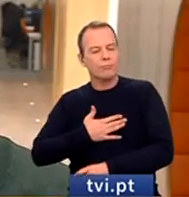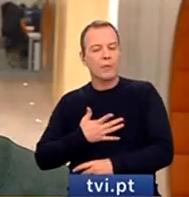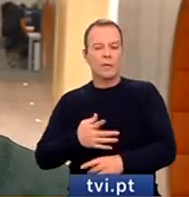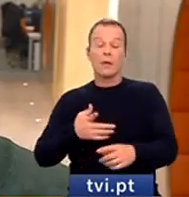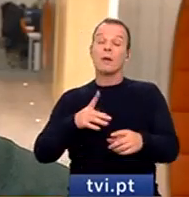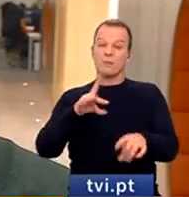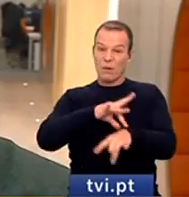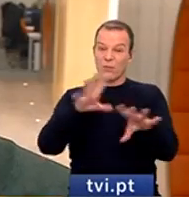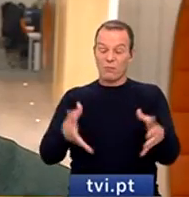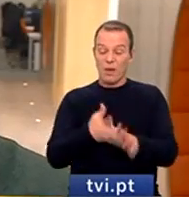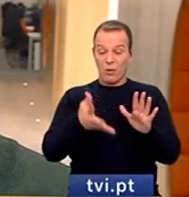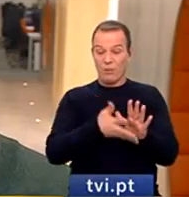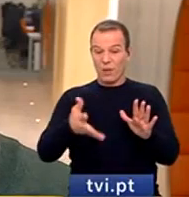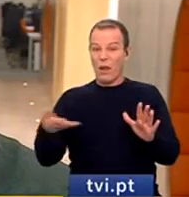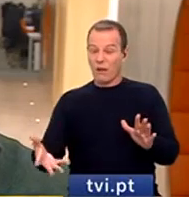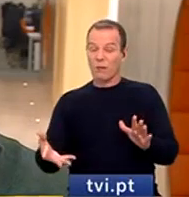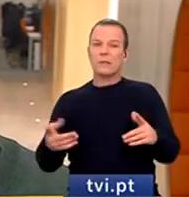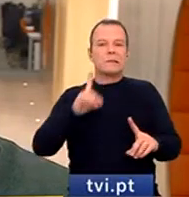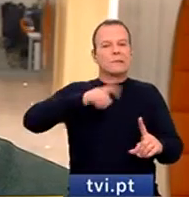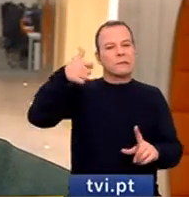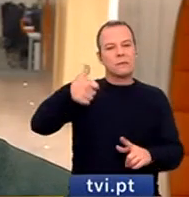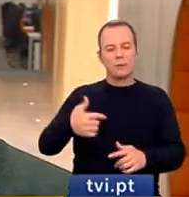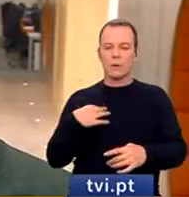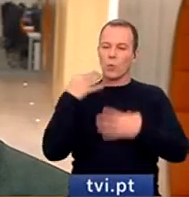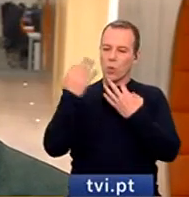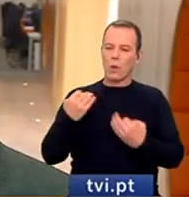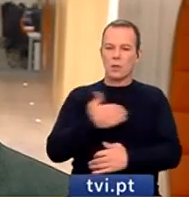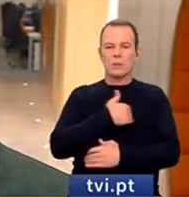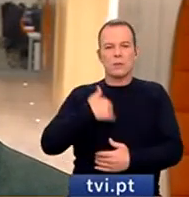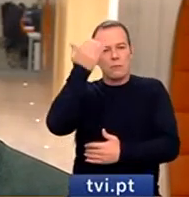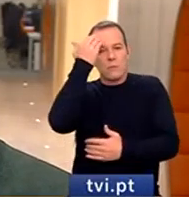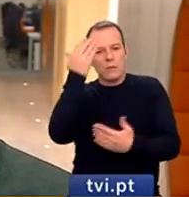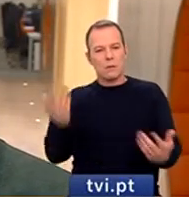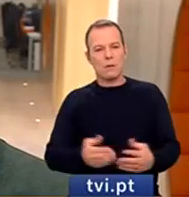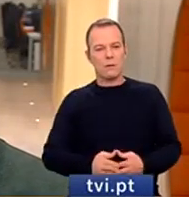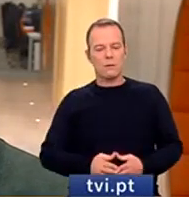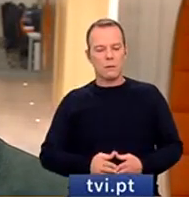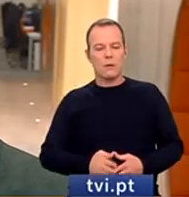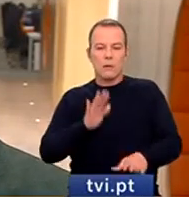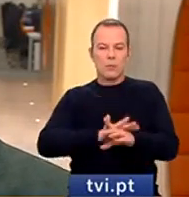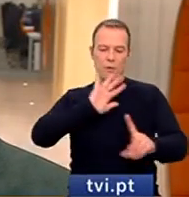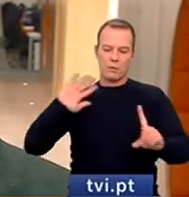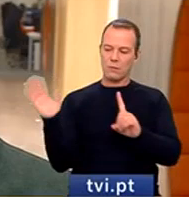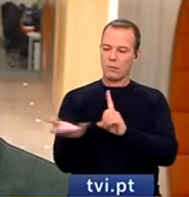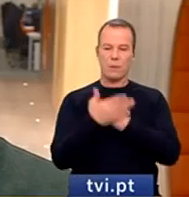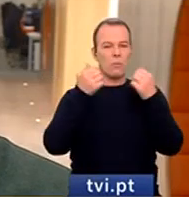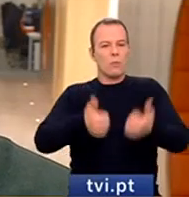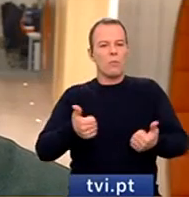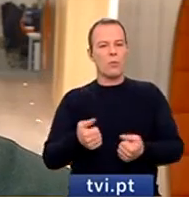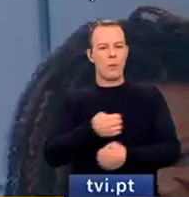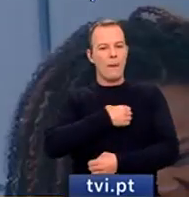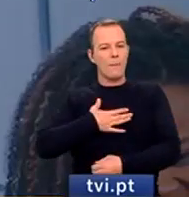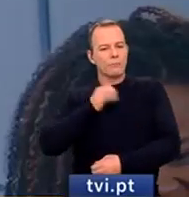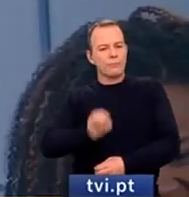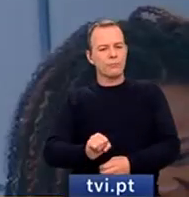gente, acho que é importante cuidarmos da nossa saúde mental e para termos um bom ambiente aqui na empresa